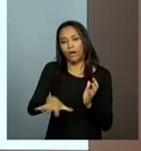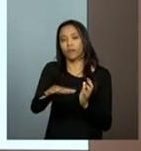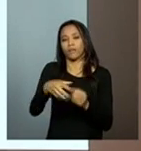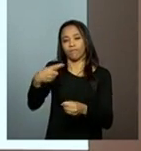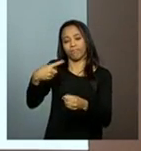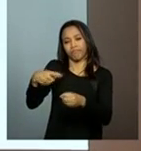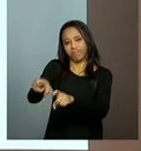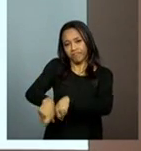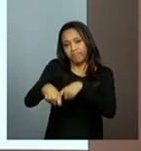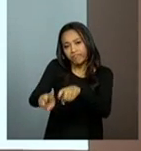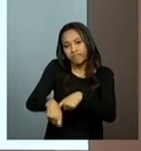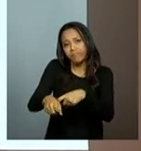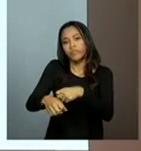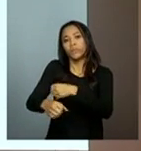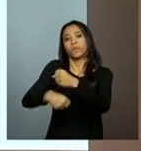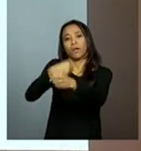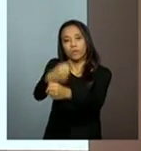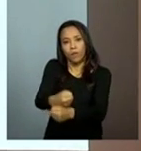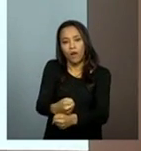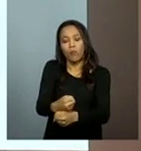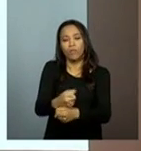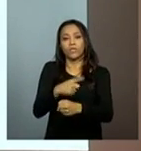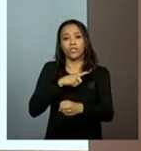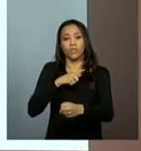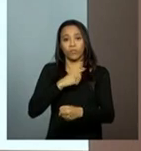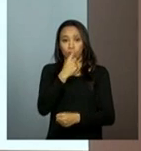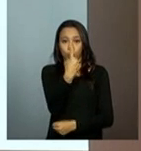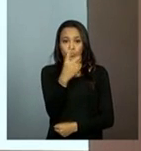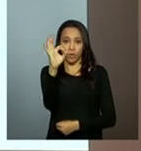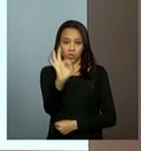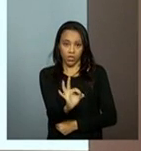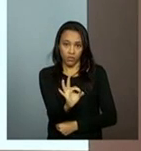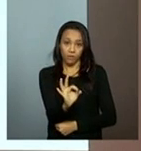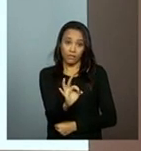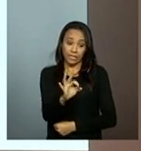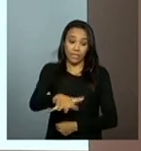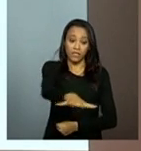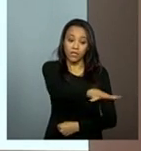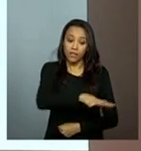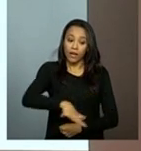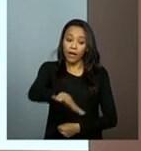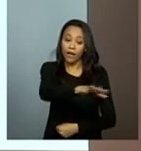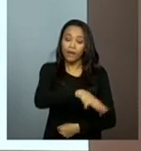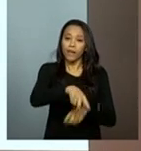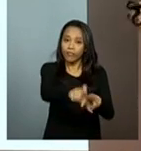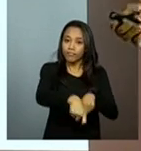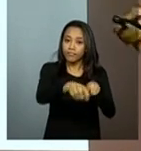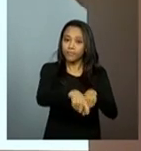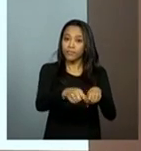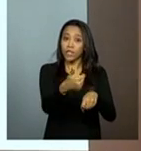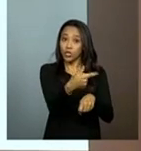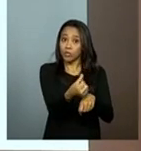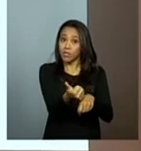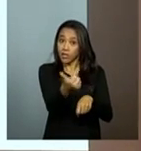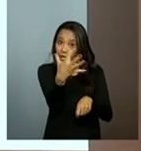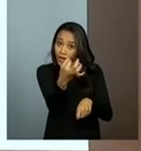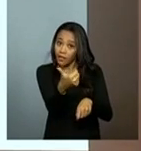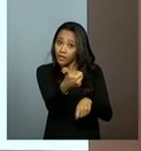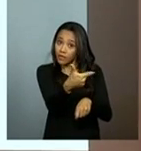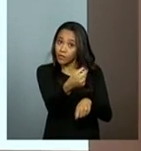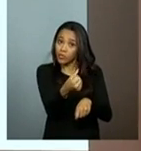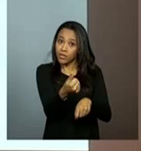da agricultura anual. Tivemos aqui 1% de áreas que eram agricultura em 2010, que se tornaram pastagem